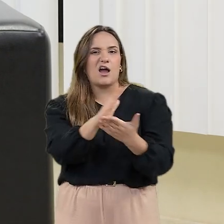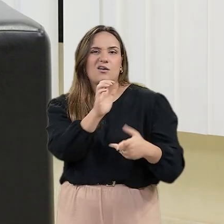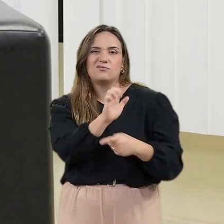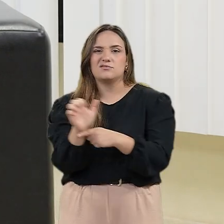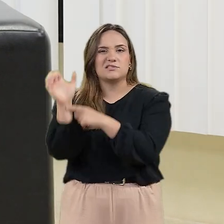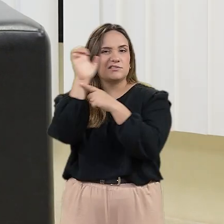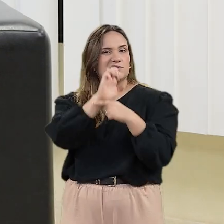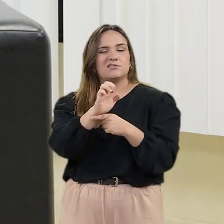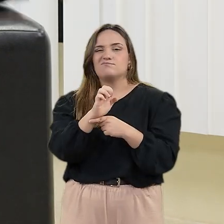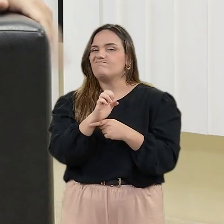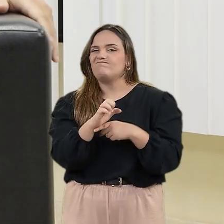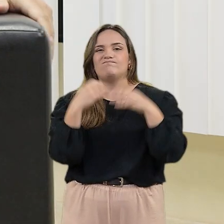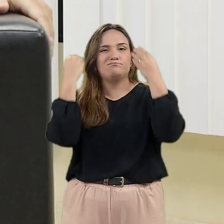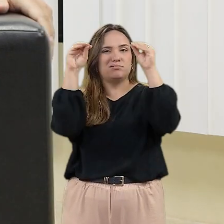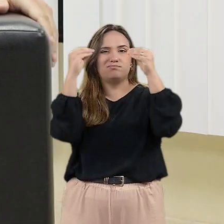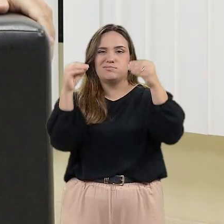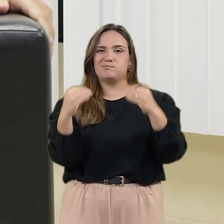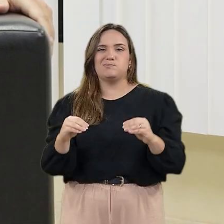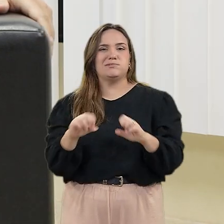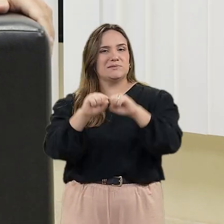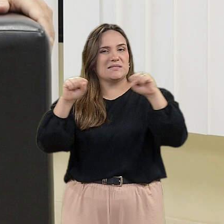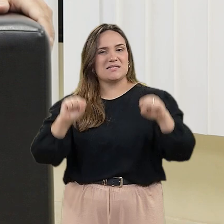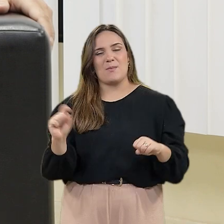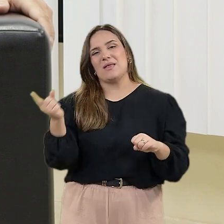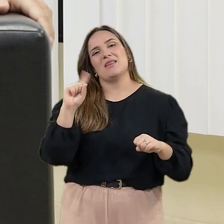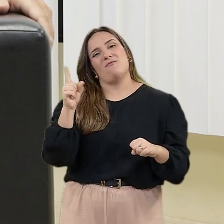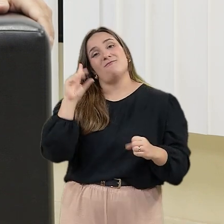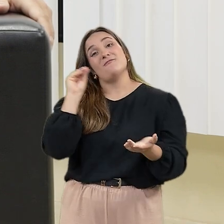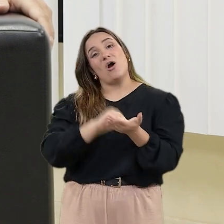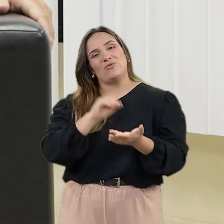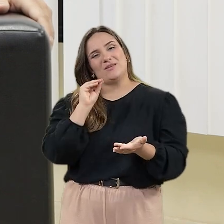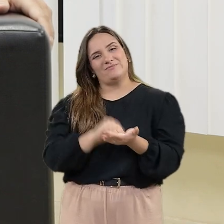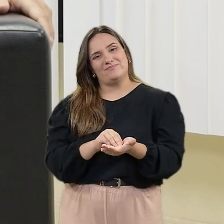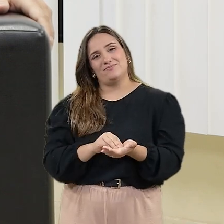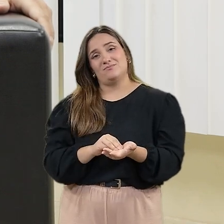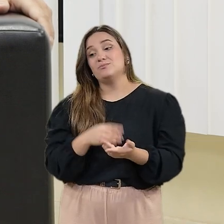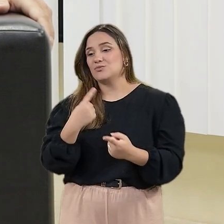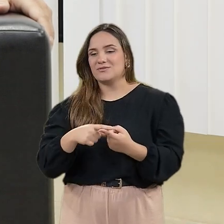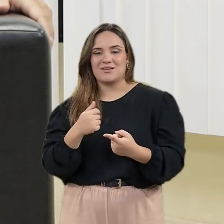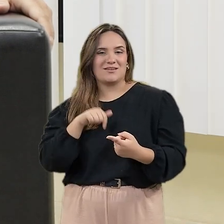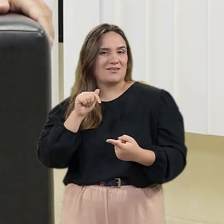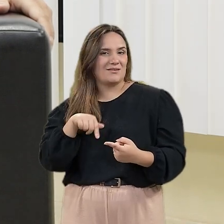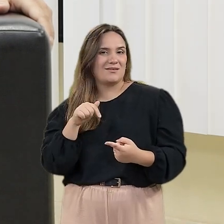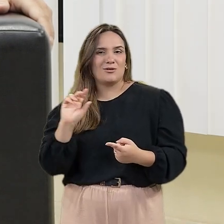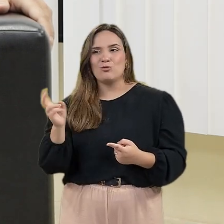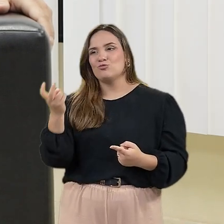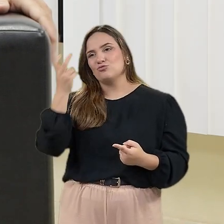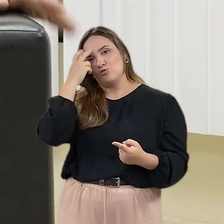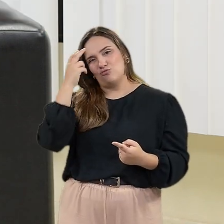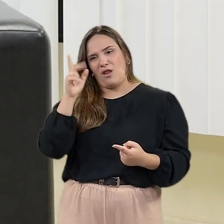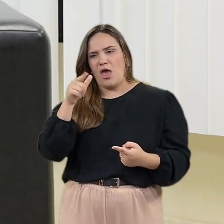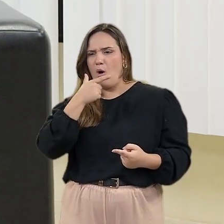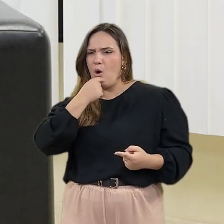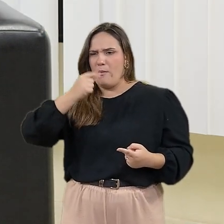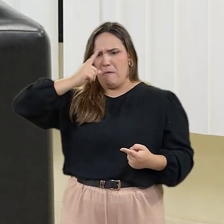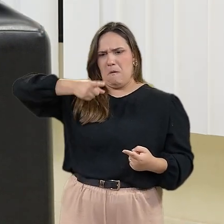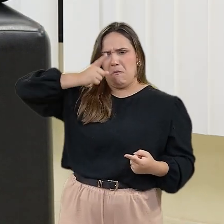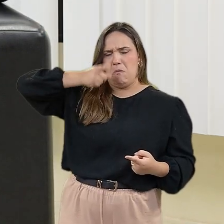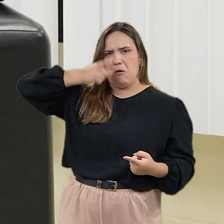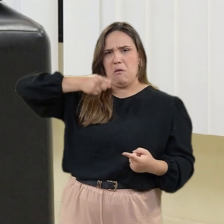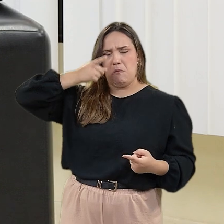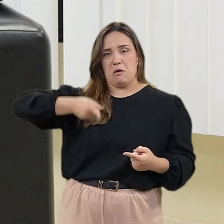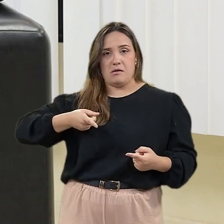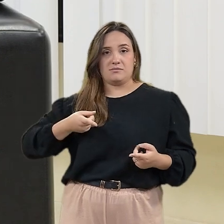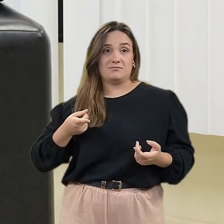na alimentação desses sistemas, ainda até pela própria cultura que tem patriarcal, até lá do